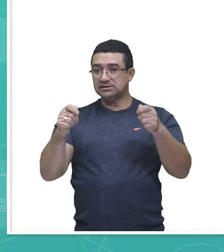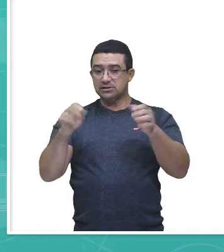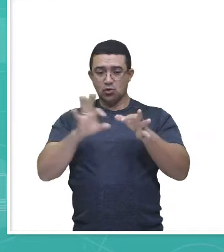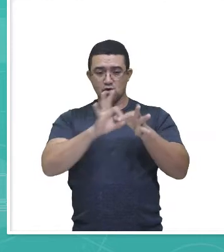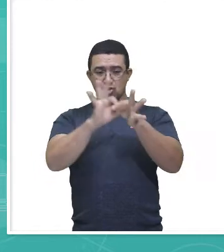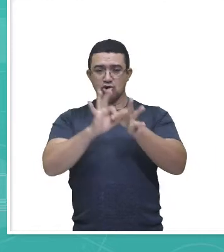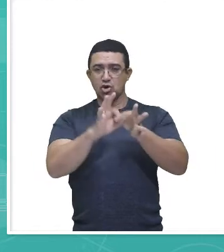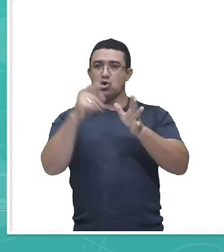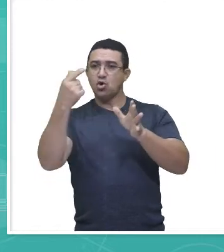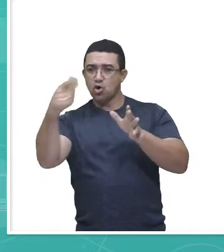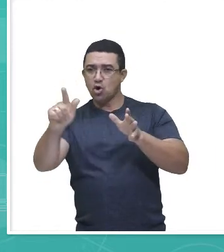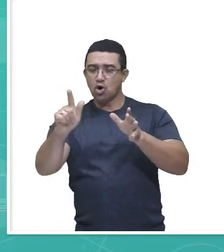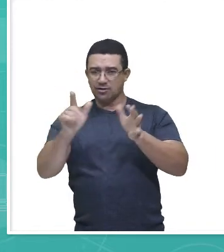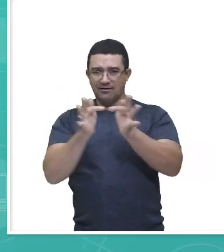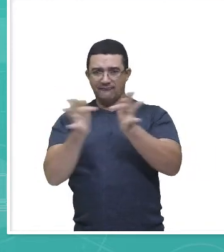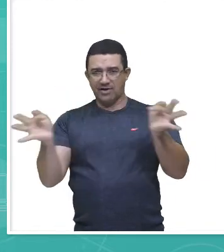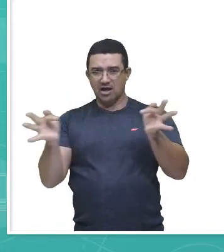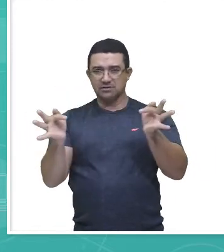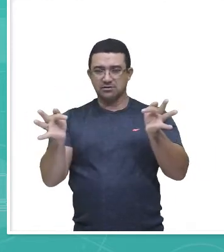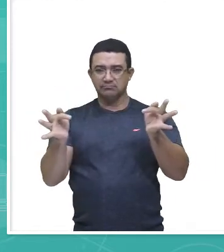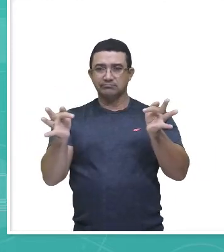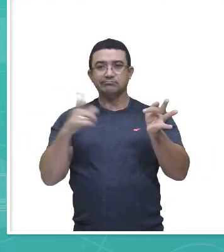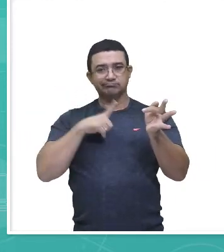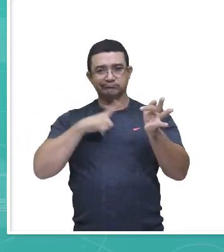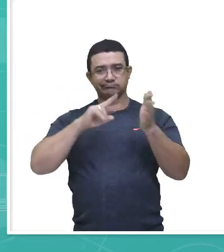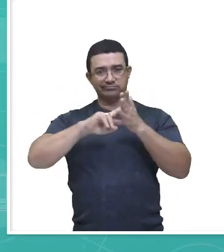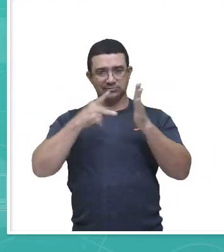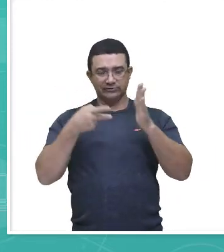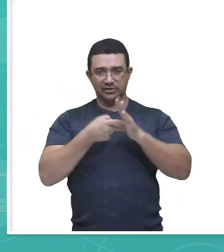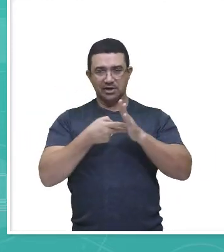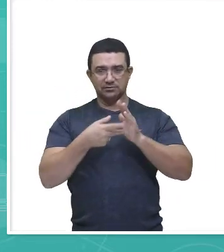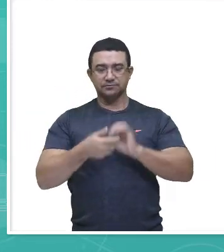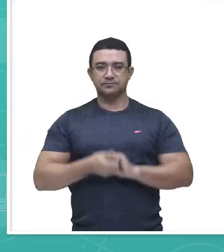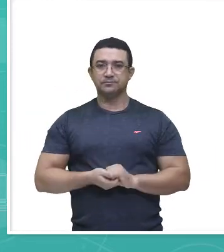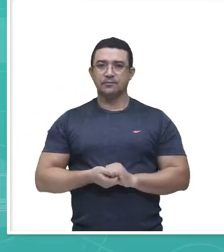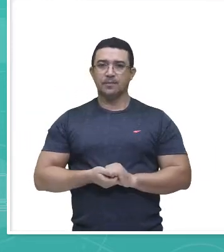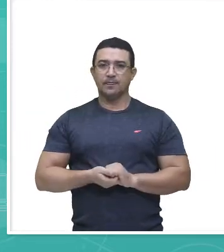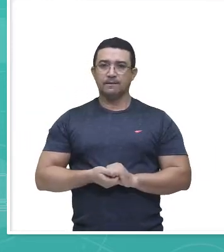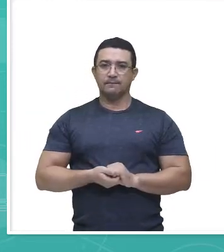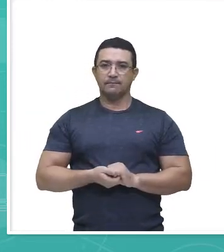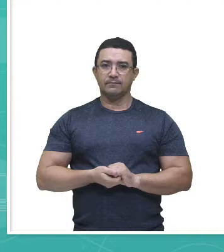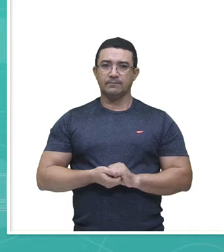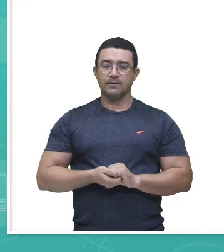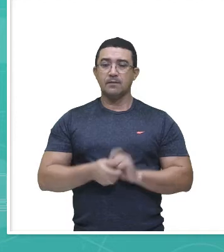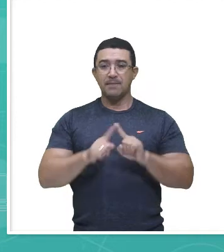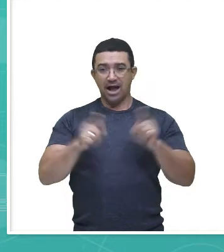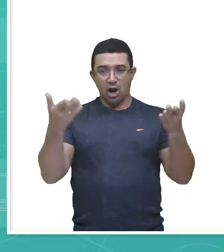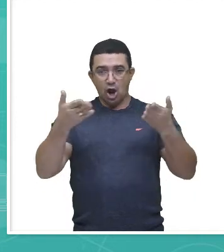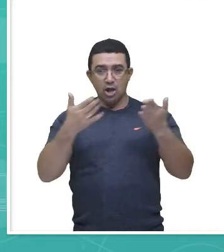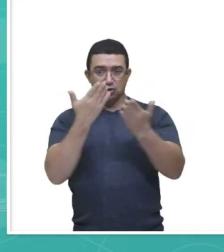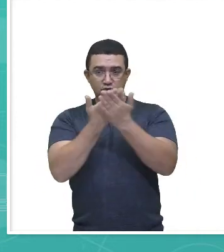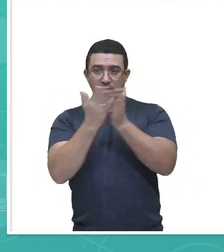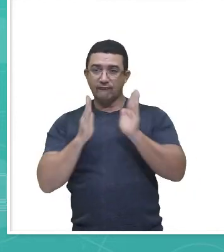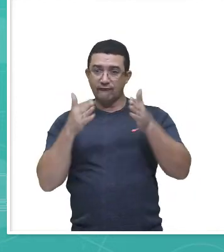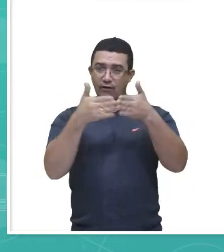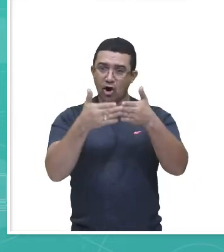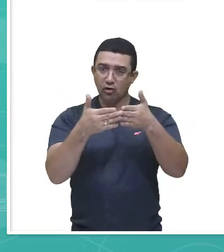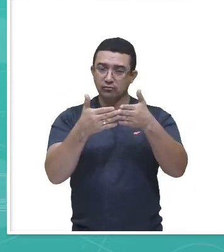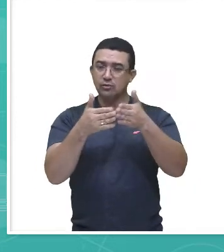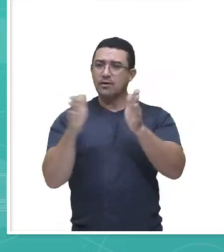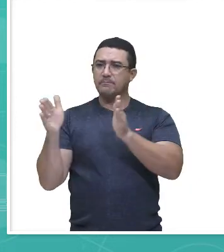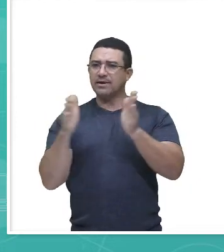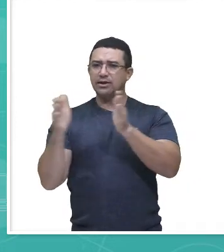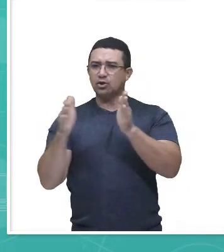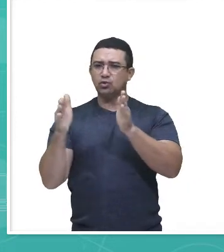outra. Mas aqui nós iremos ver por coordenação. A coordenação, ela